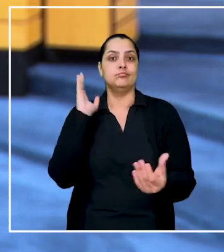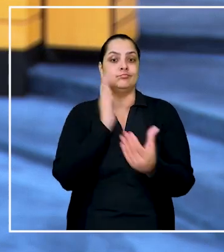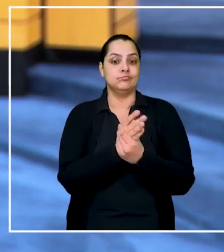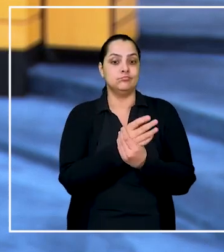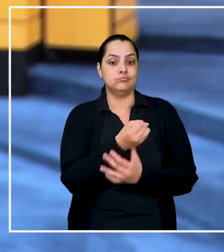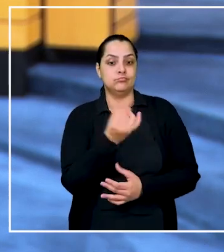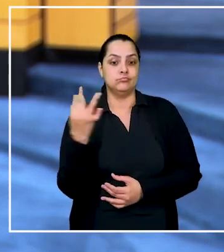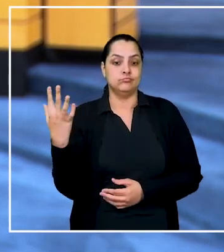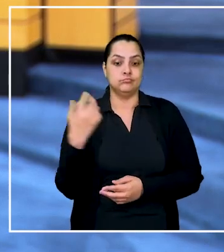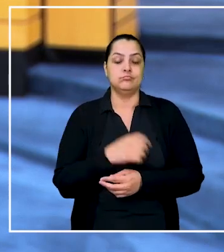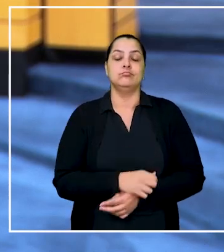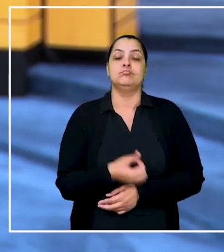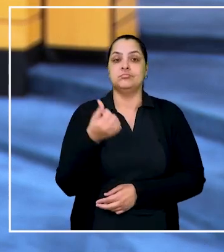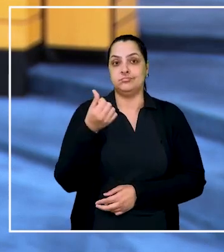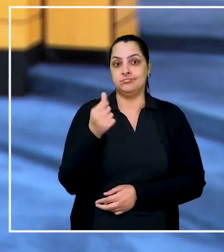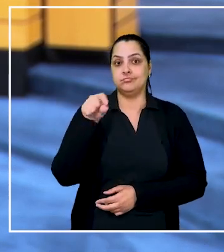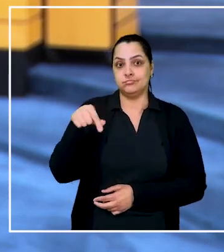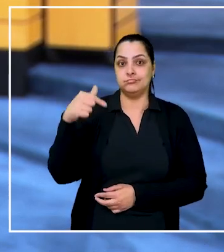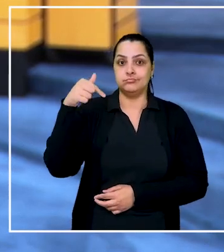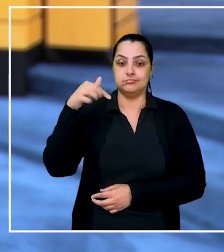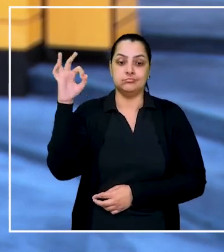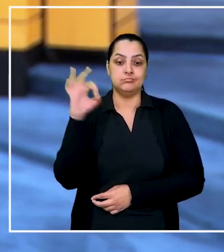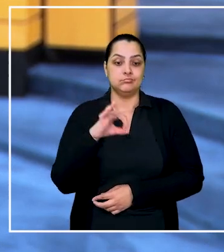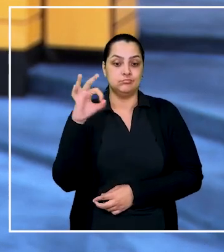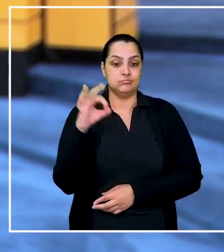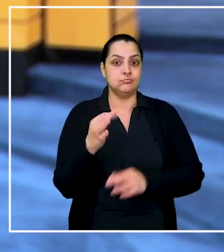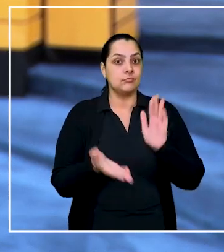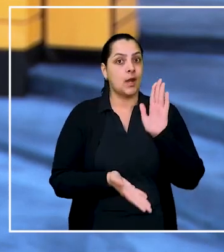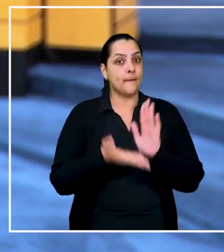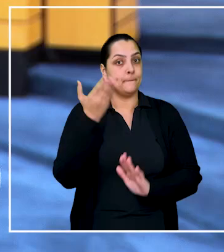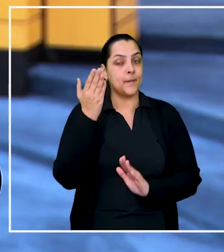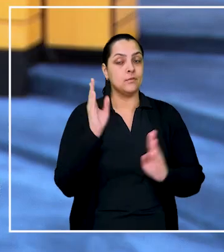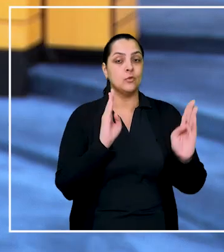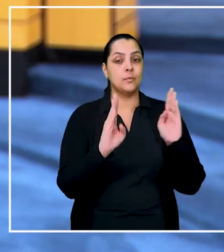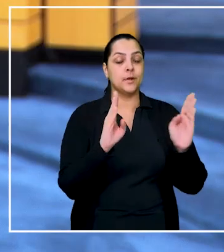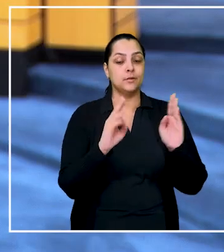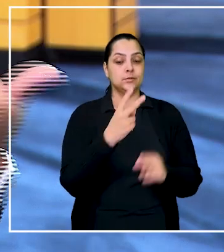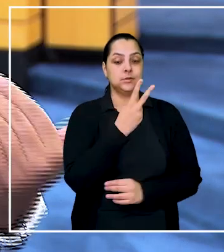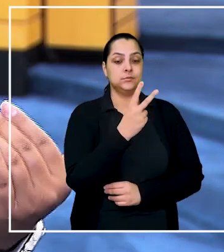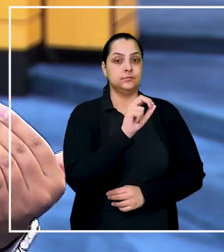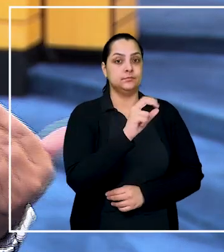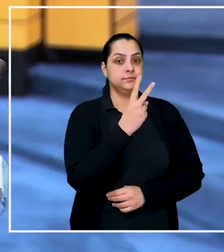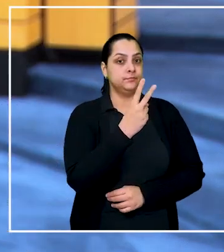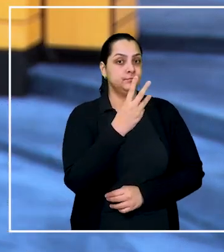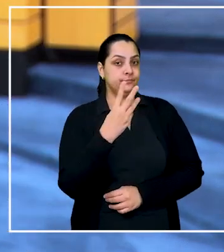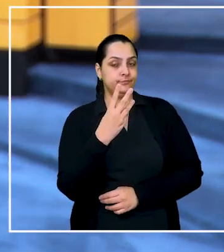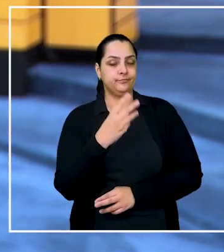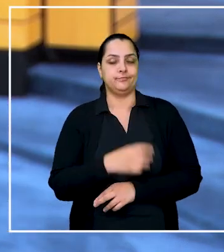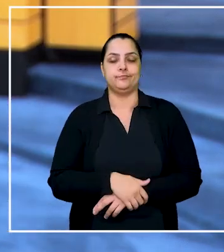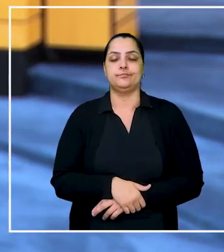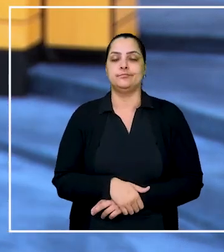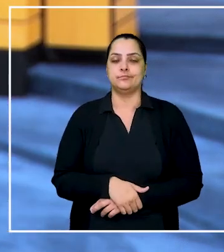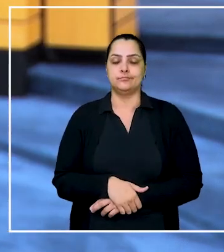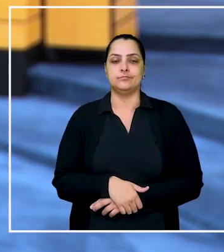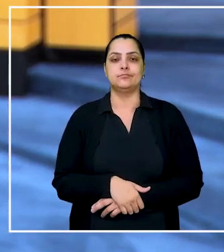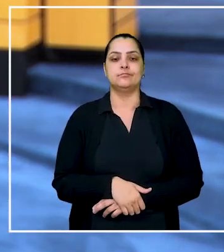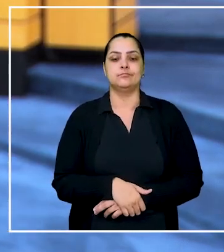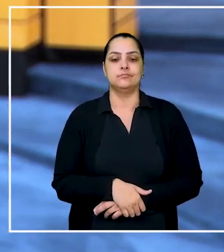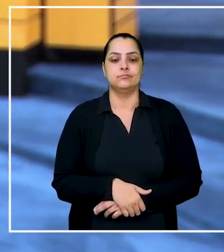247.934 processos, quantidade 6,7% superior à registrada no mesmo período